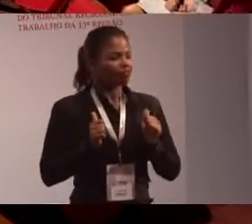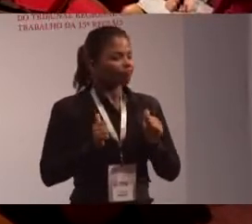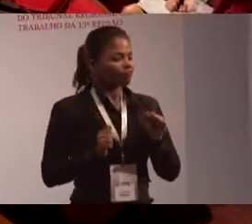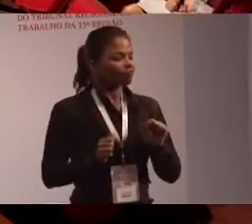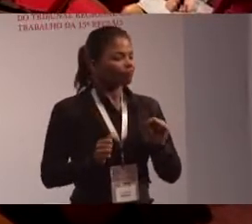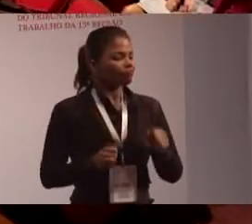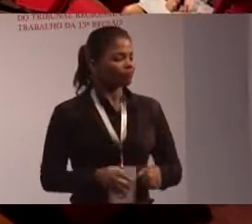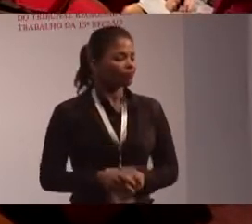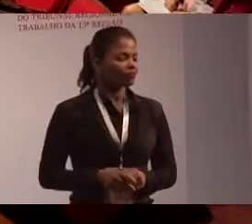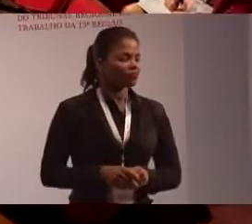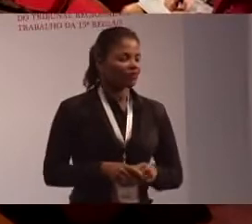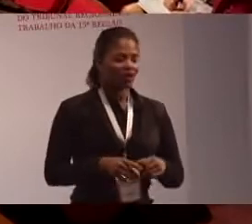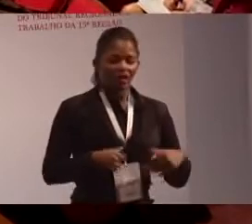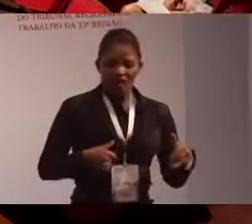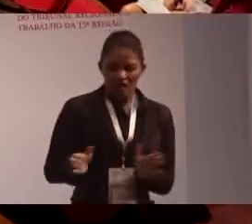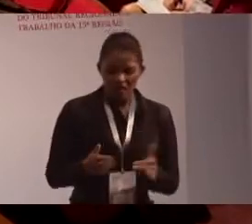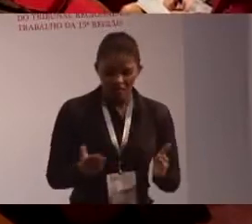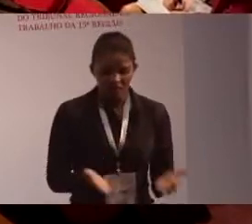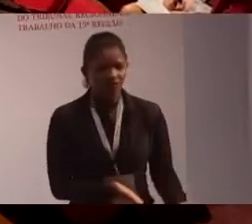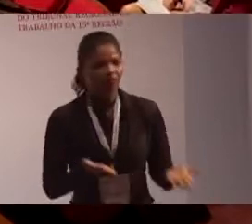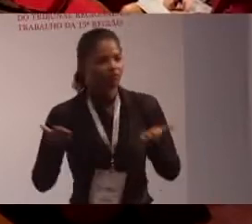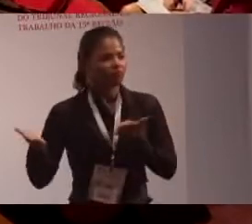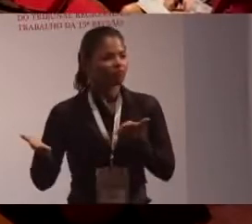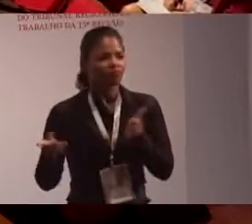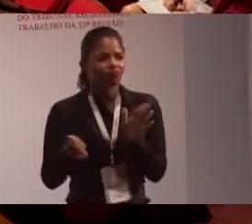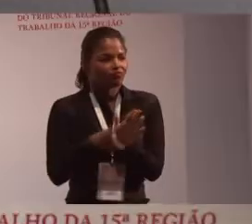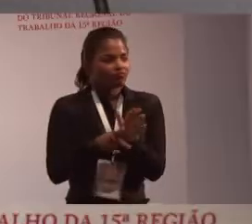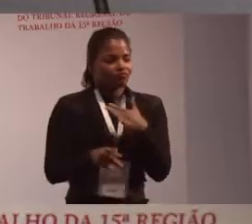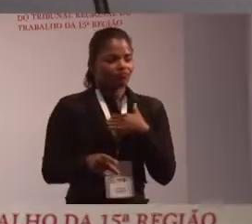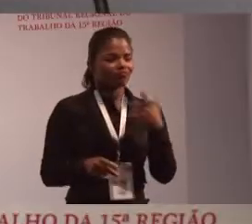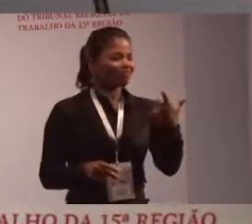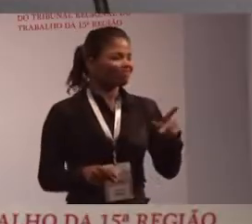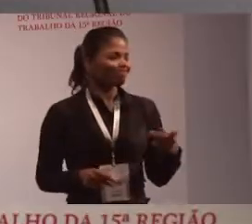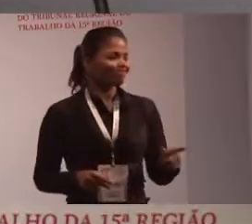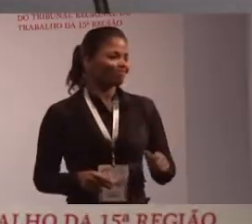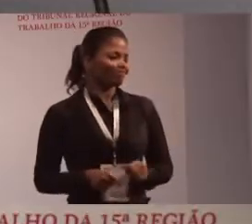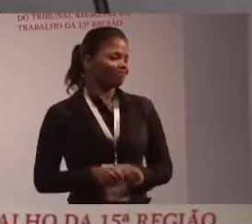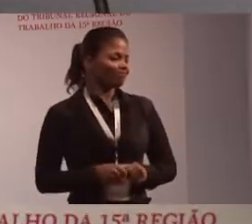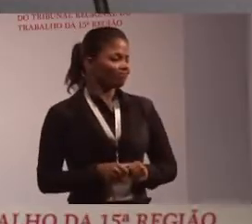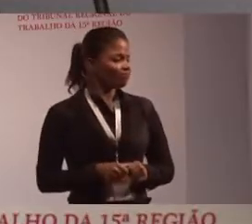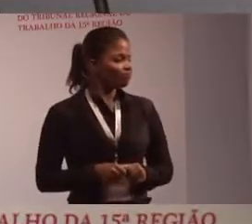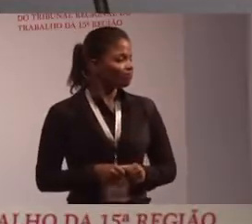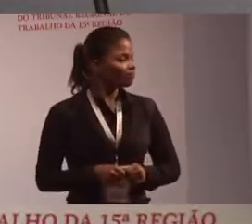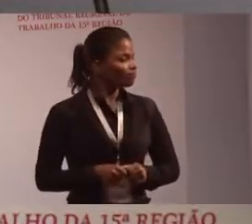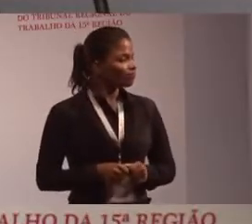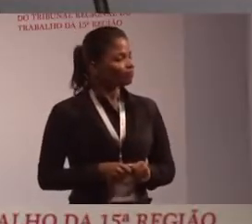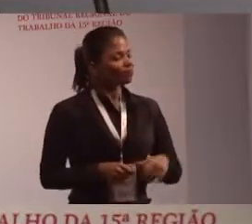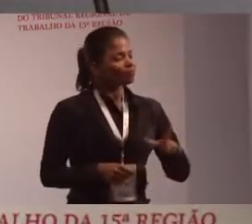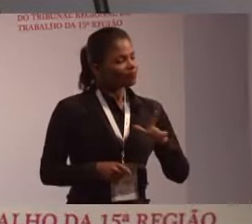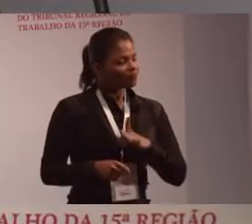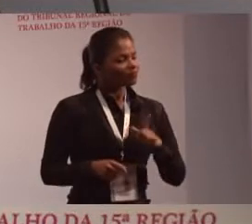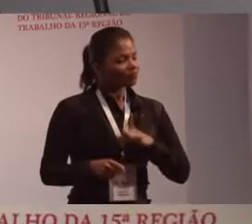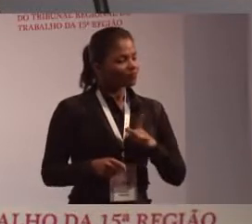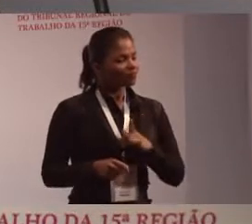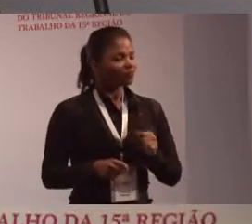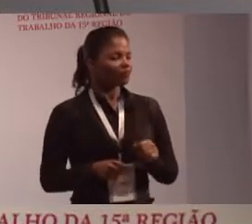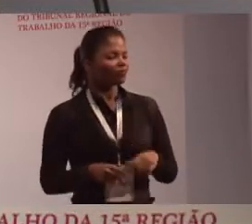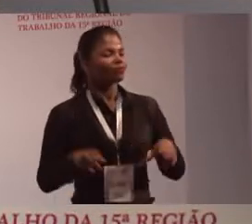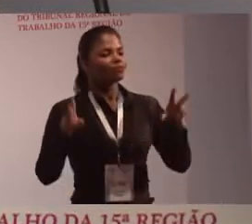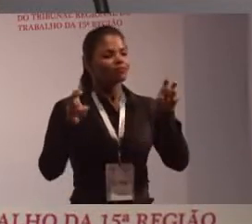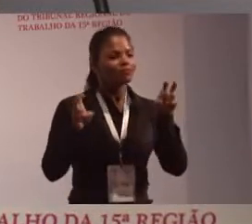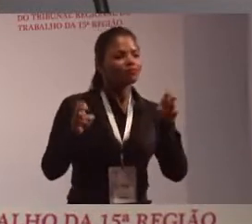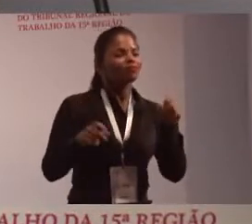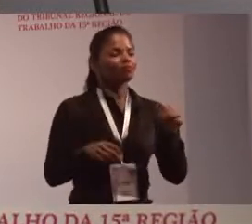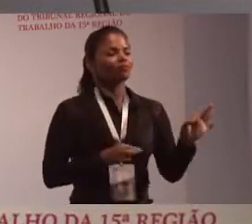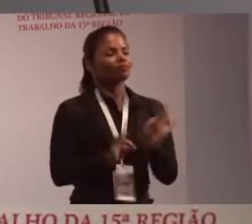Ele não é dono nem da caixa de entrega da comidinha que ele está levando. Já existe um termo cunhado para